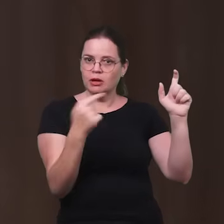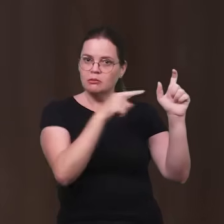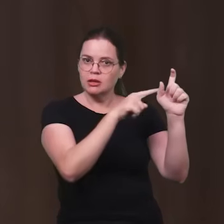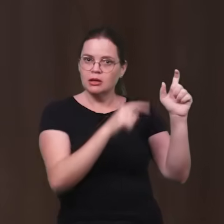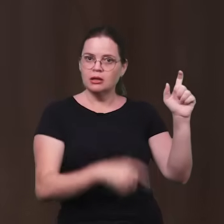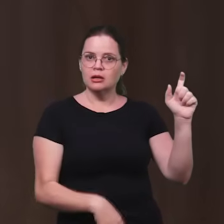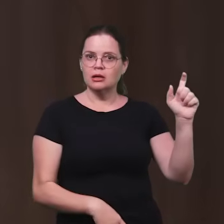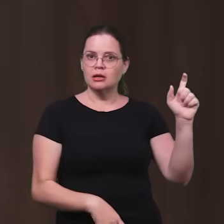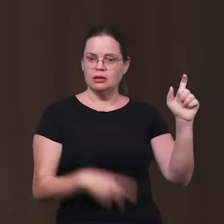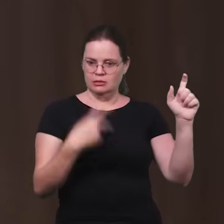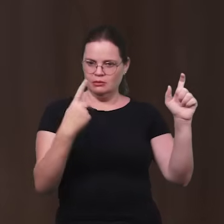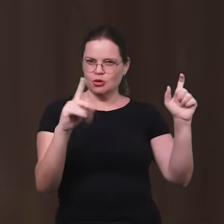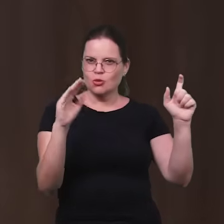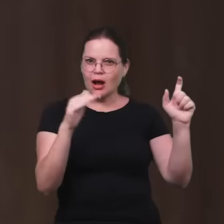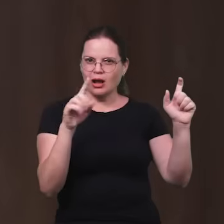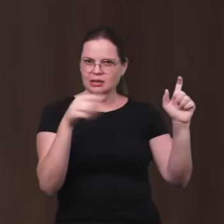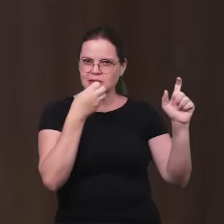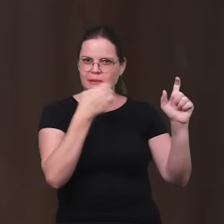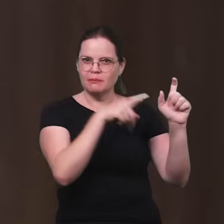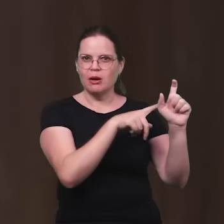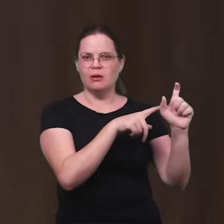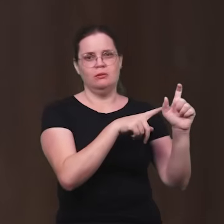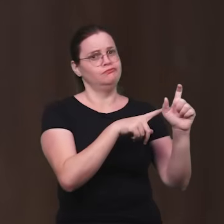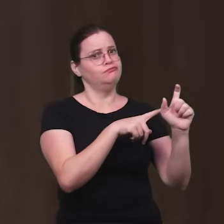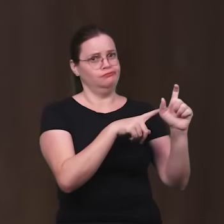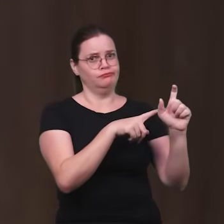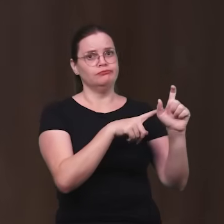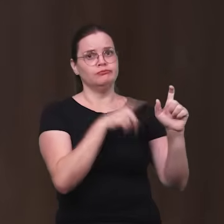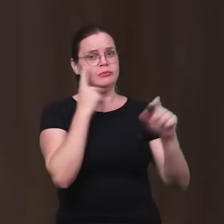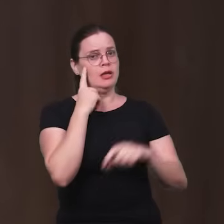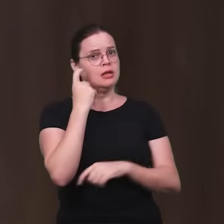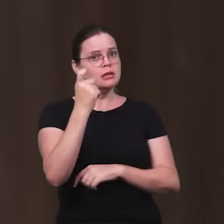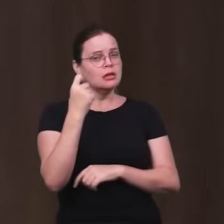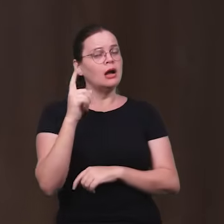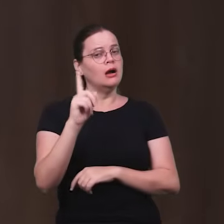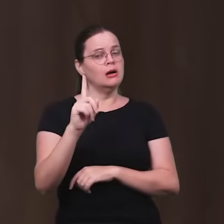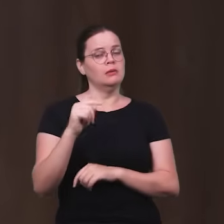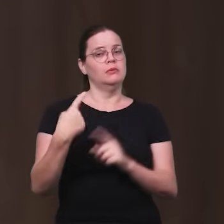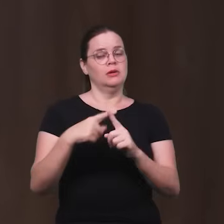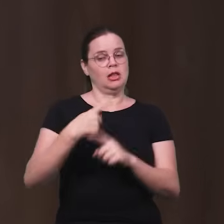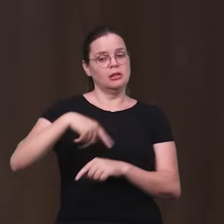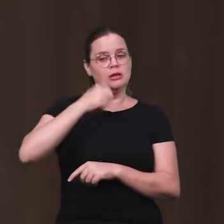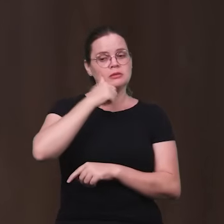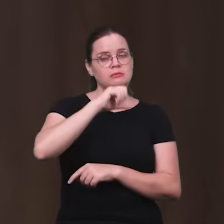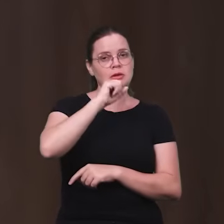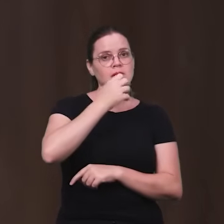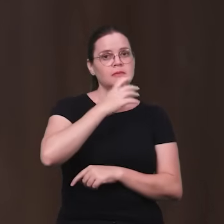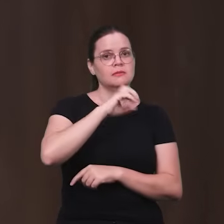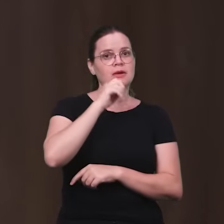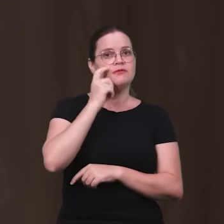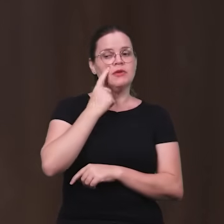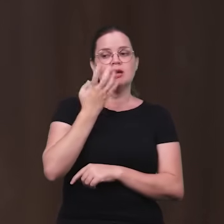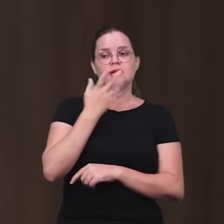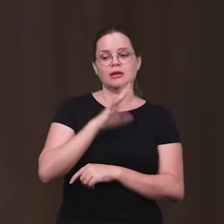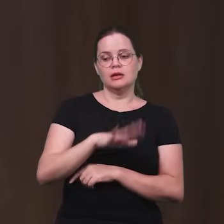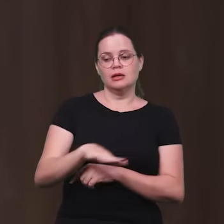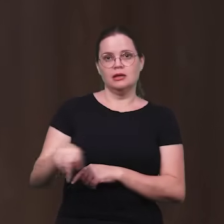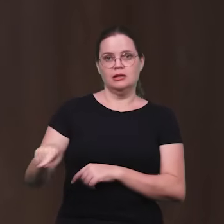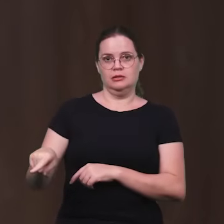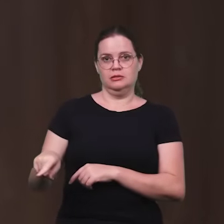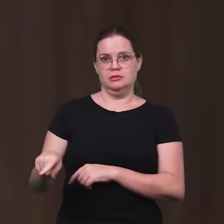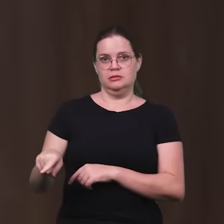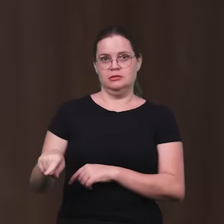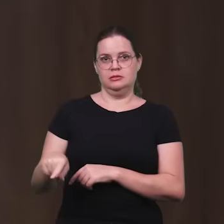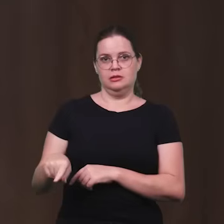e aí para todos nós como os pais, porque a palavra fala assim, a criança se